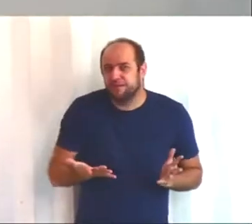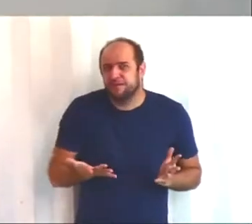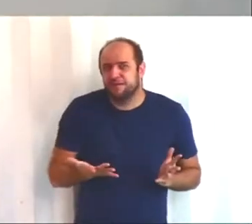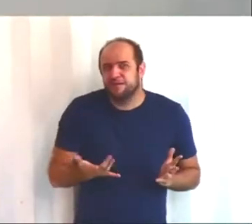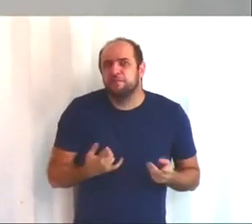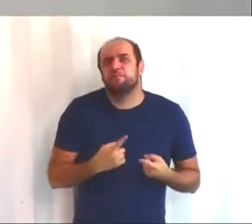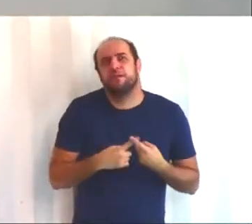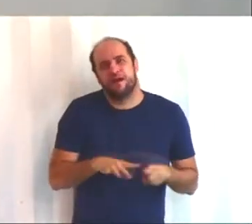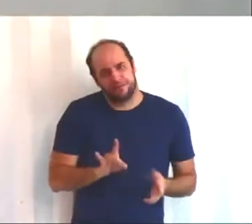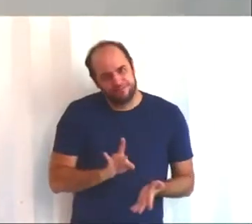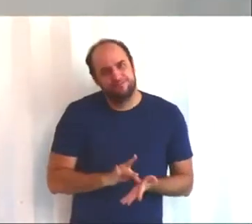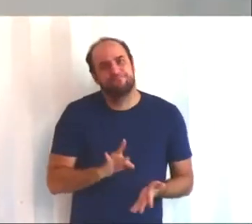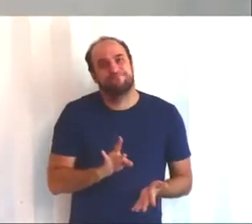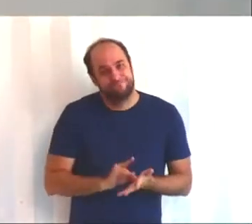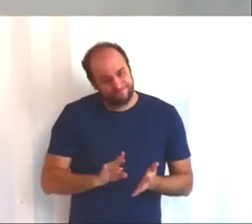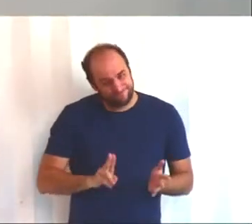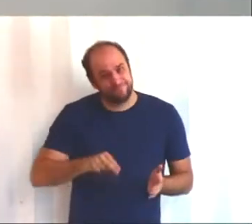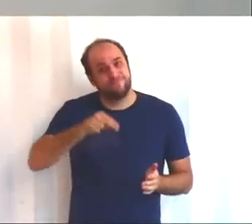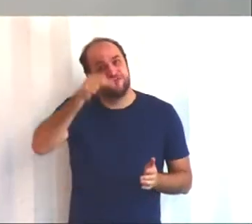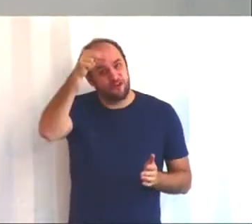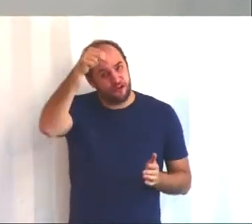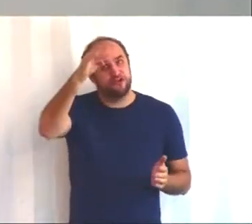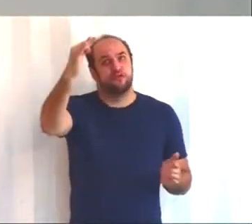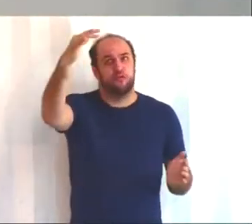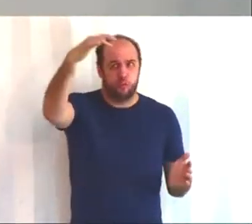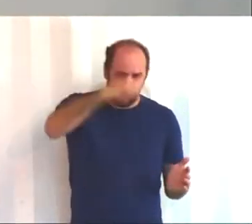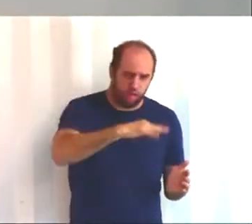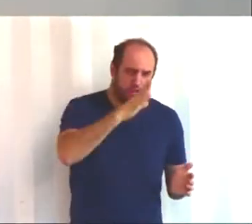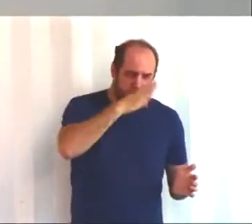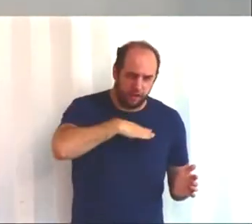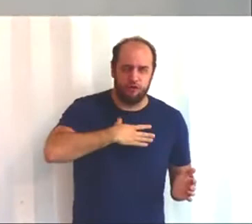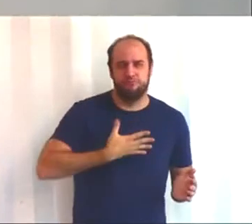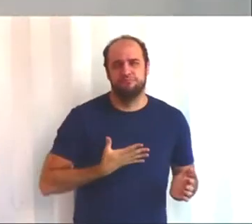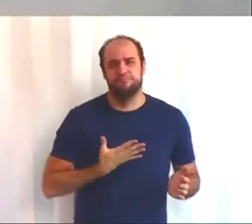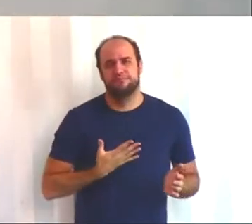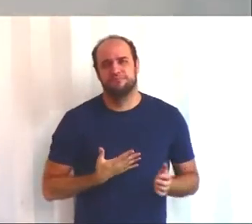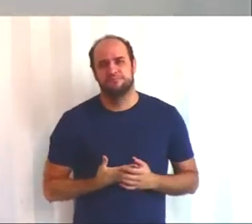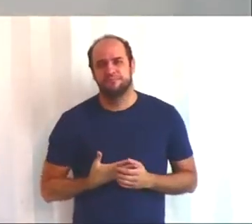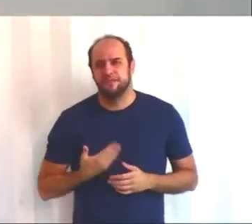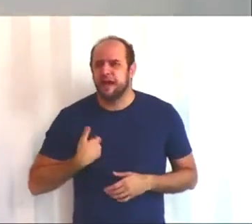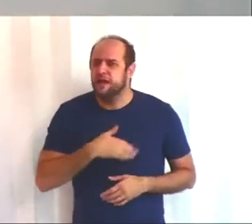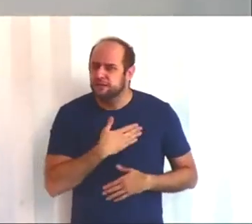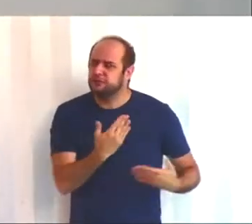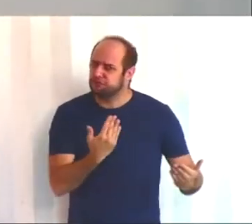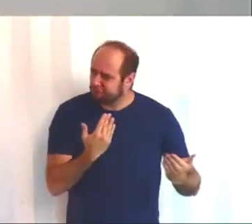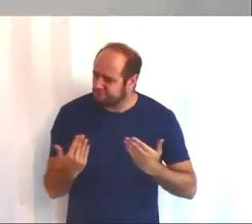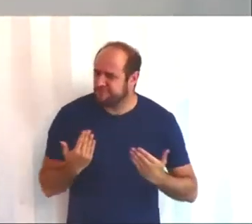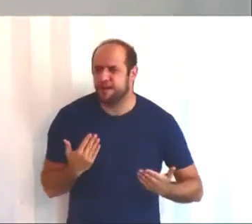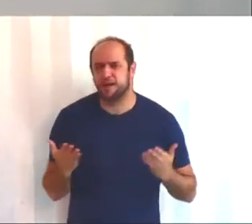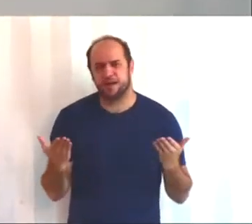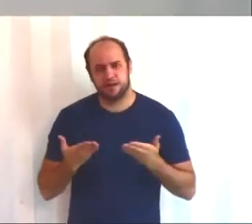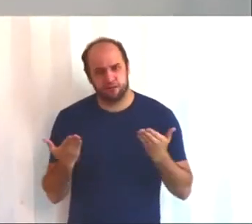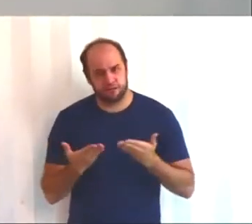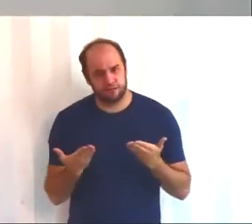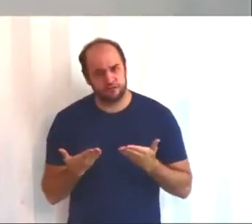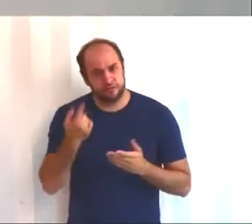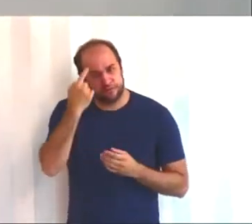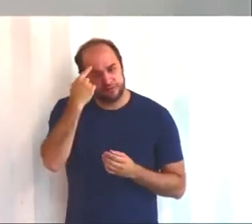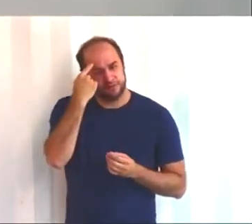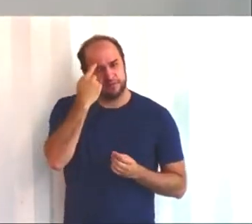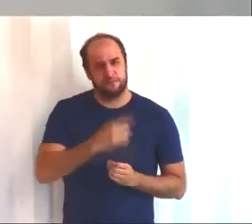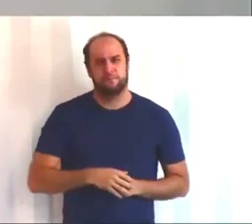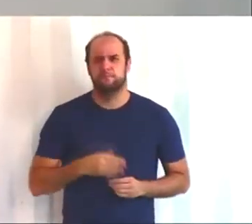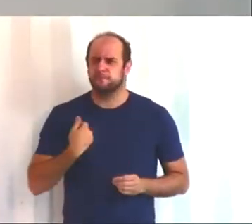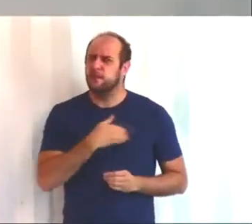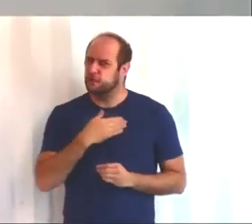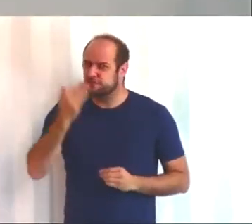imaginava. E essa é a primeira aplicação que eu quero trazer à igreja e a nós. Meus irmãos, nós entendemos